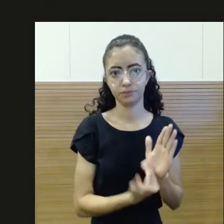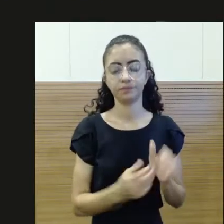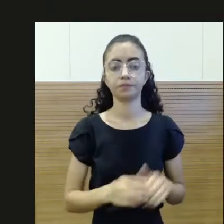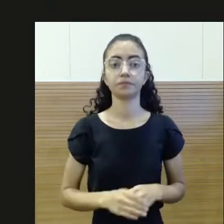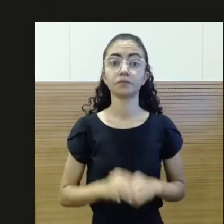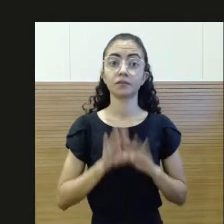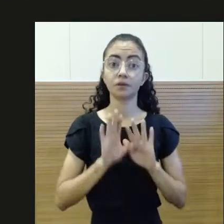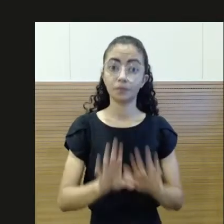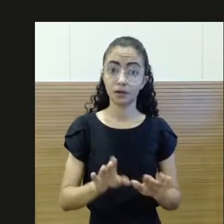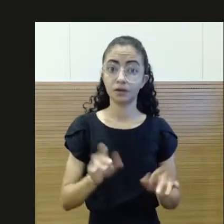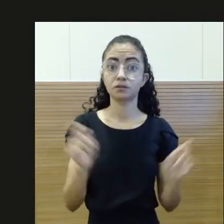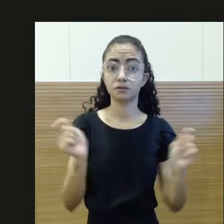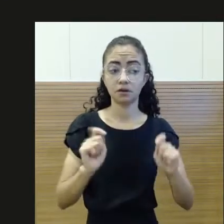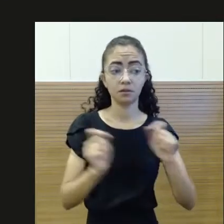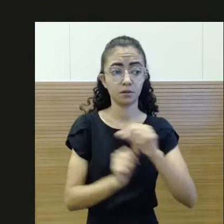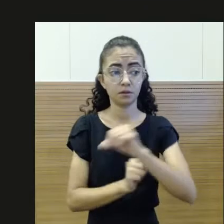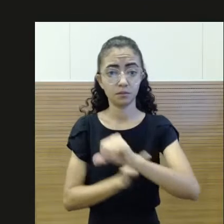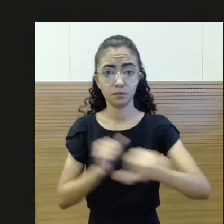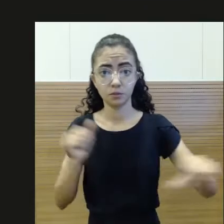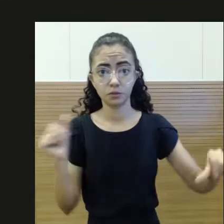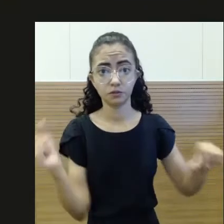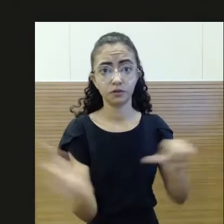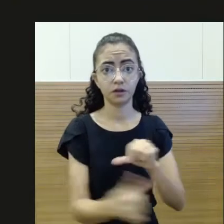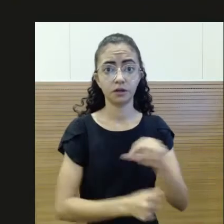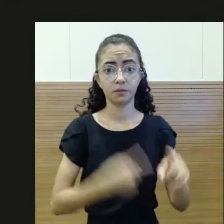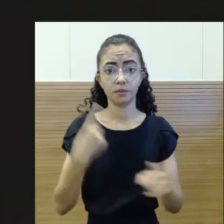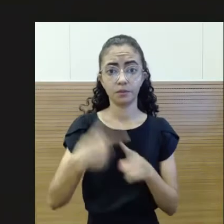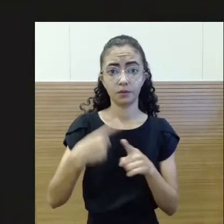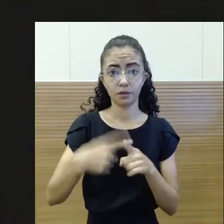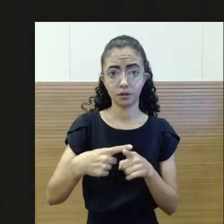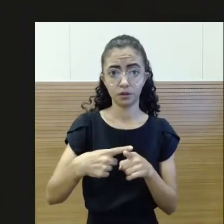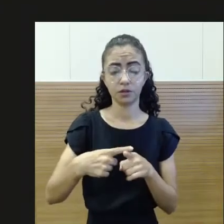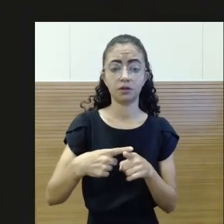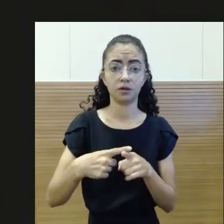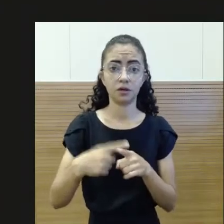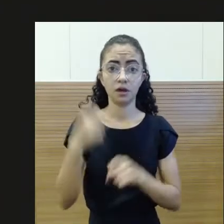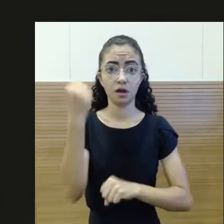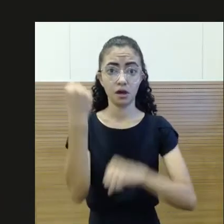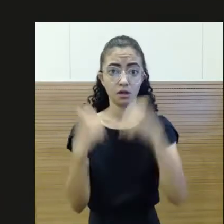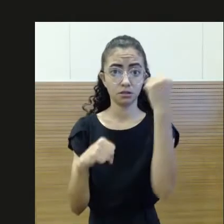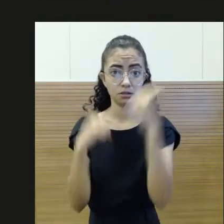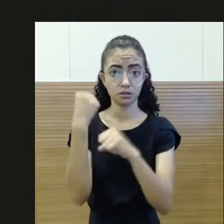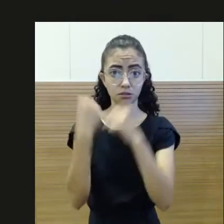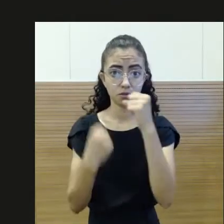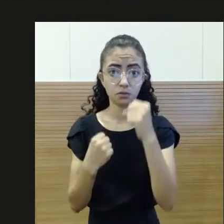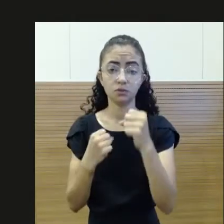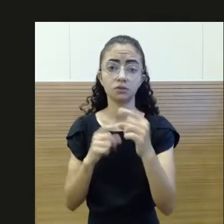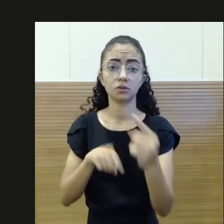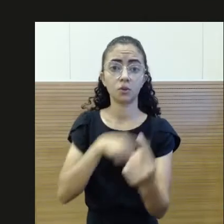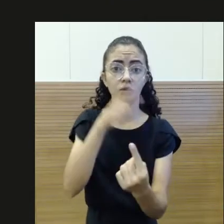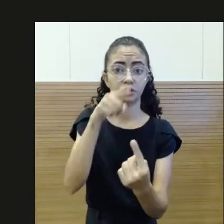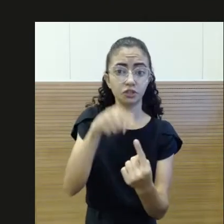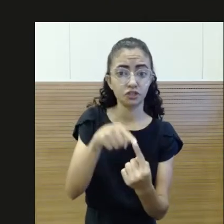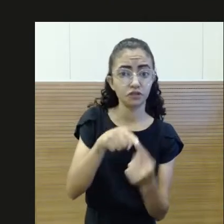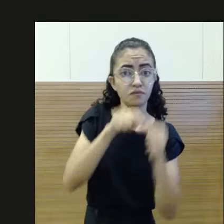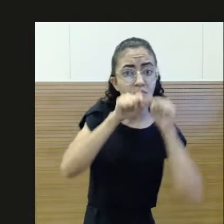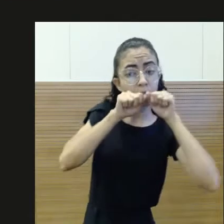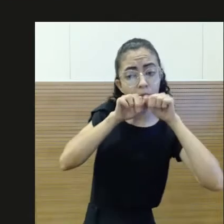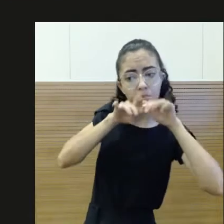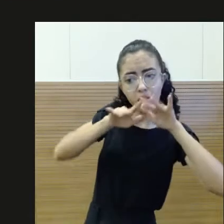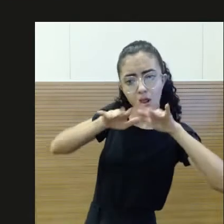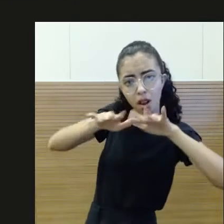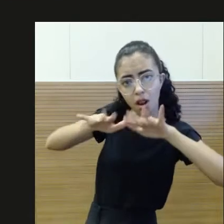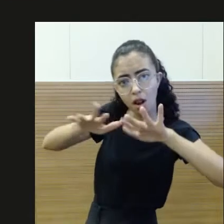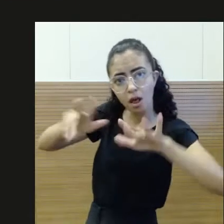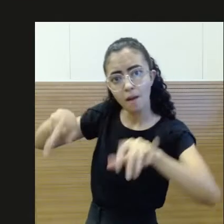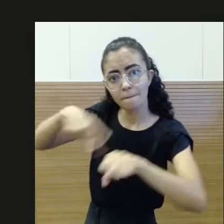essas 10 corporações estão atualmente, a sua meta é chegar nesses outros países, aí incluindo vários